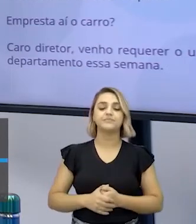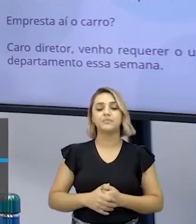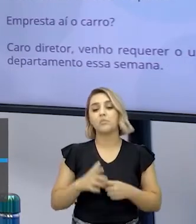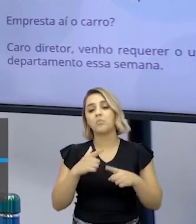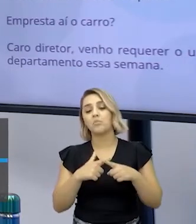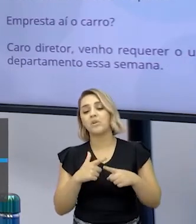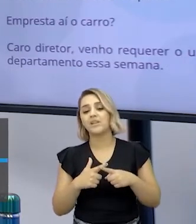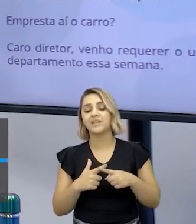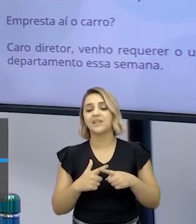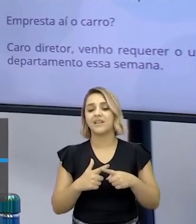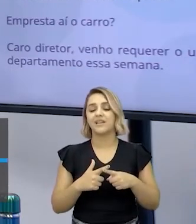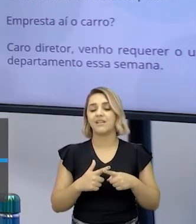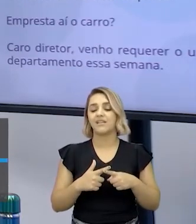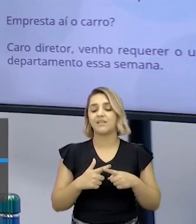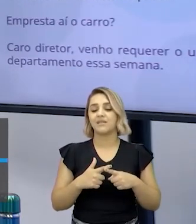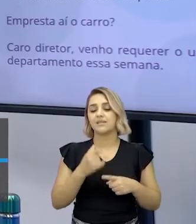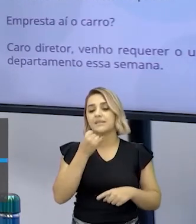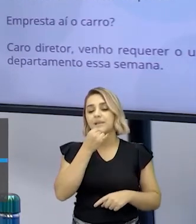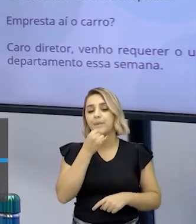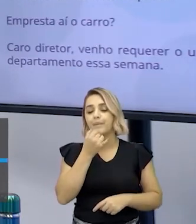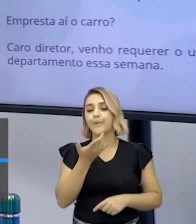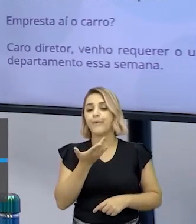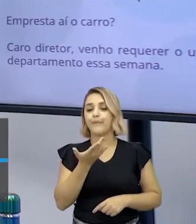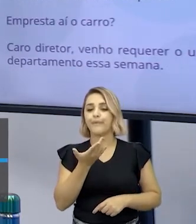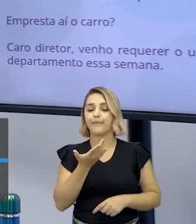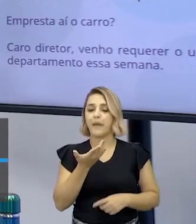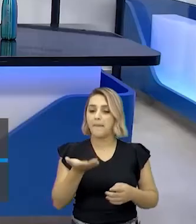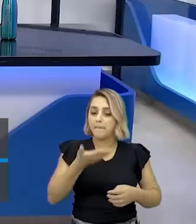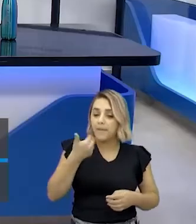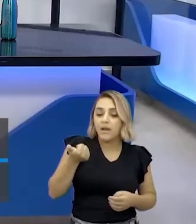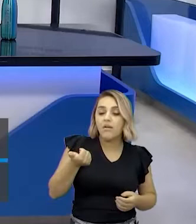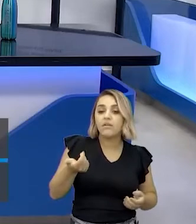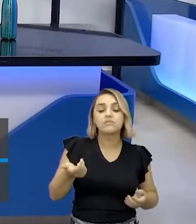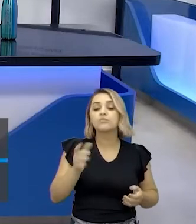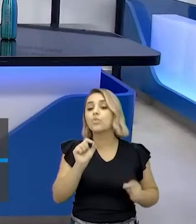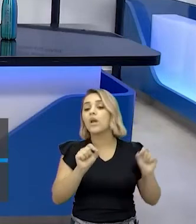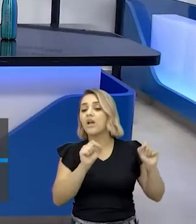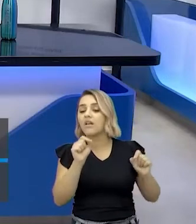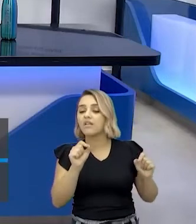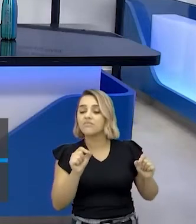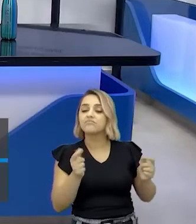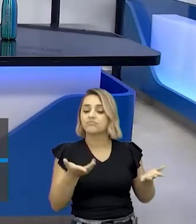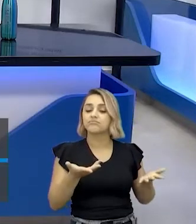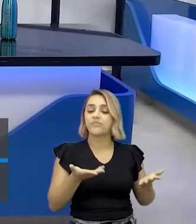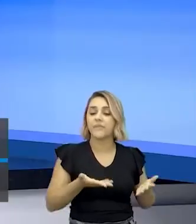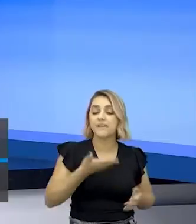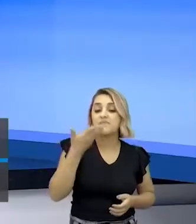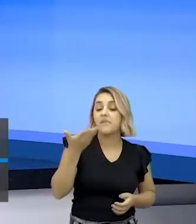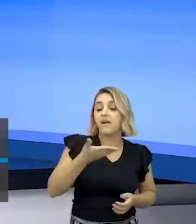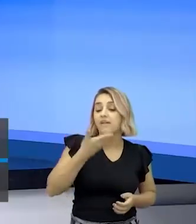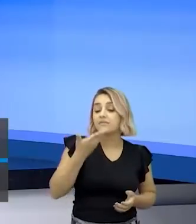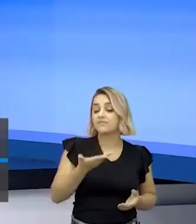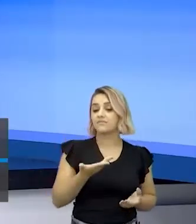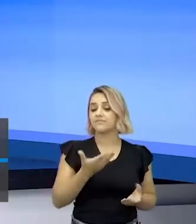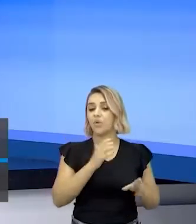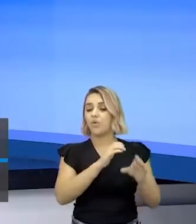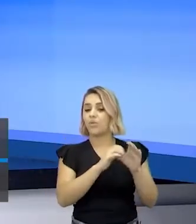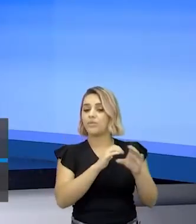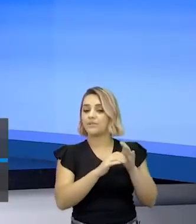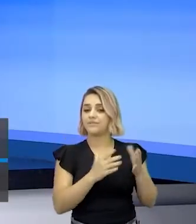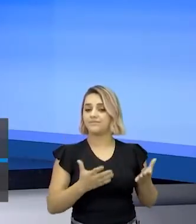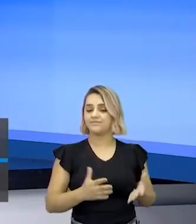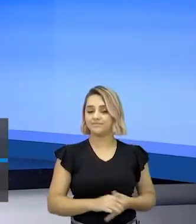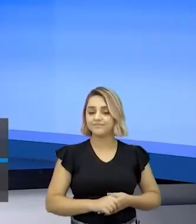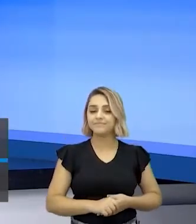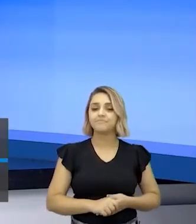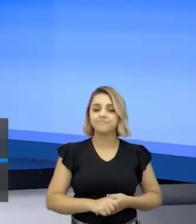não facilitar a comunicação? Se eu quero comunicar, facilita, né? Aliás, que ela precisa partir desse princípio da